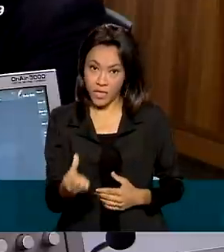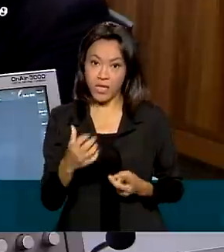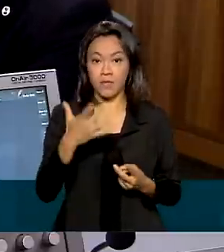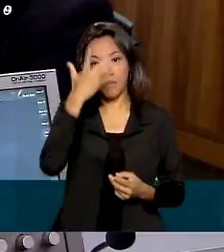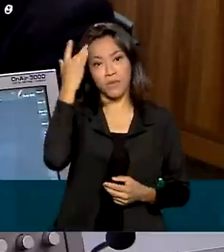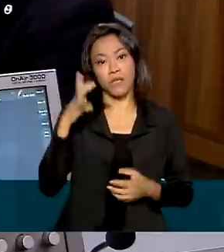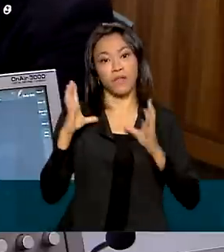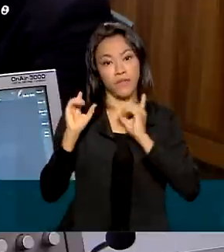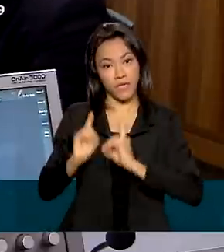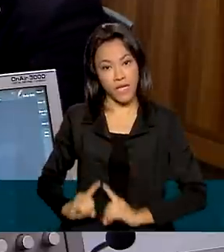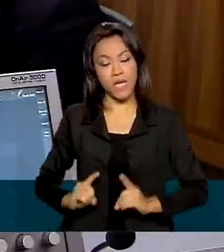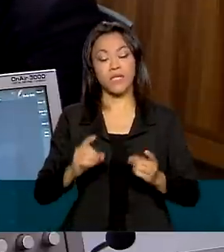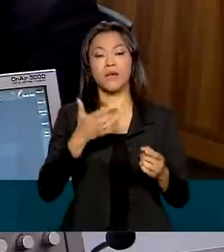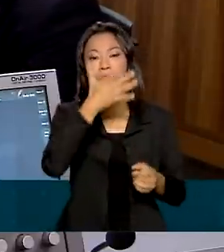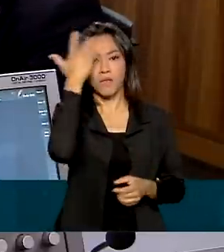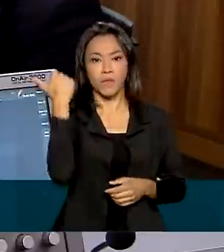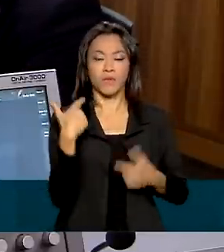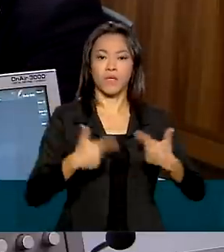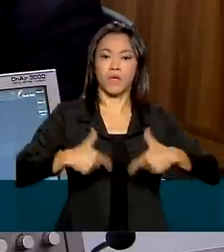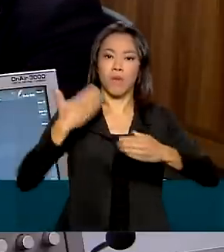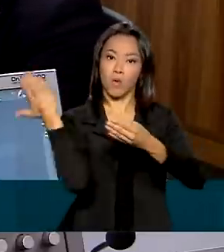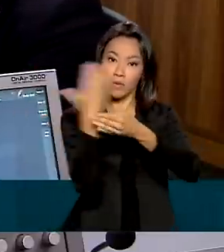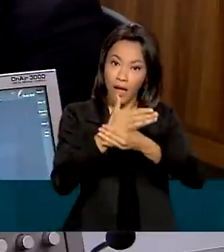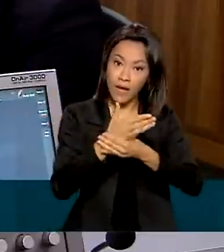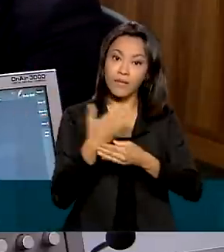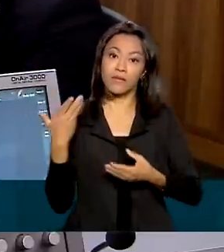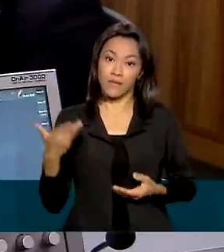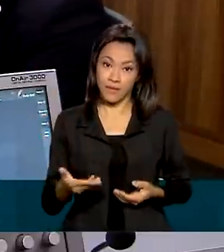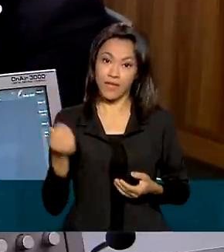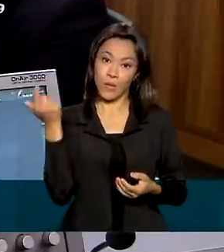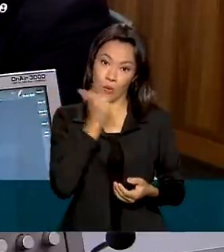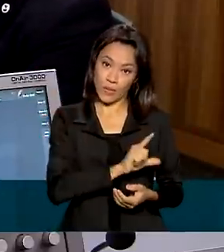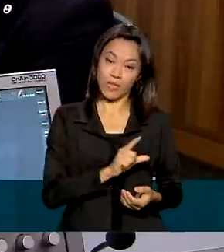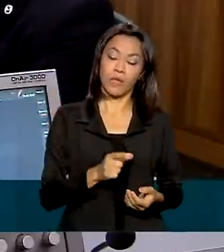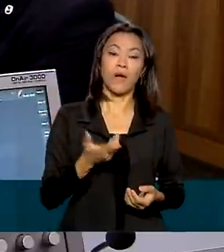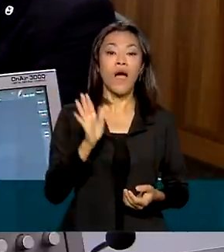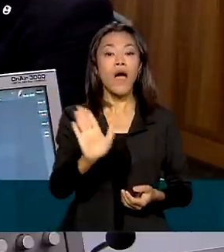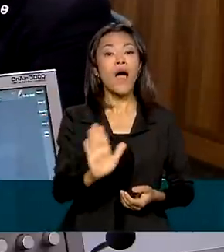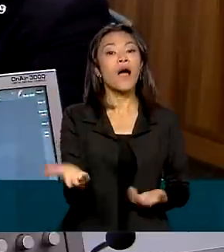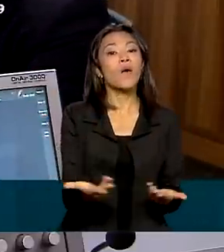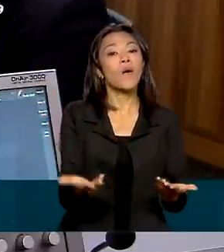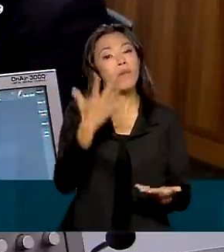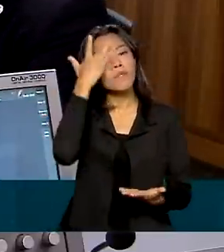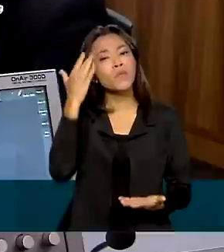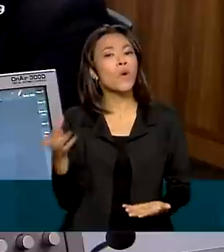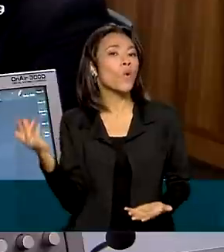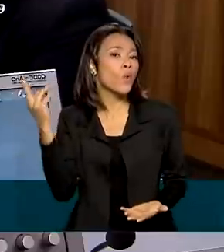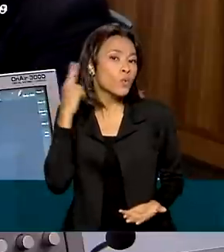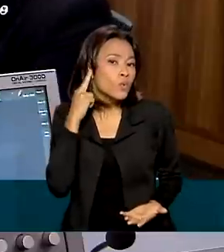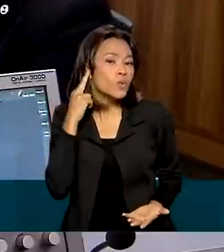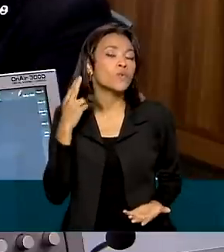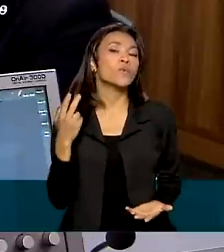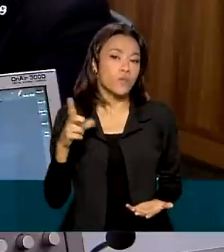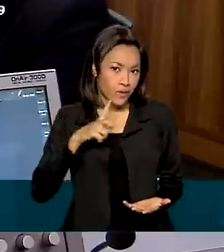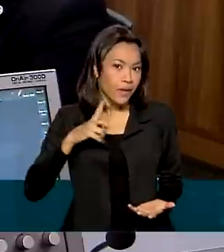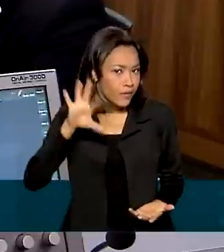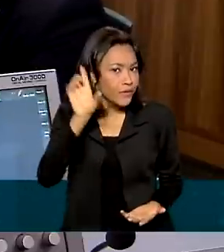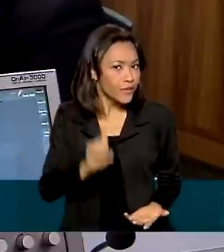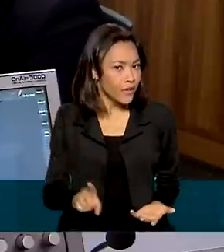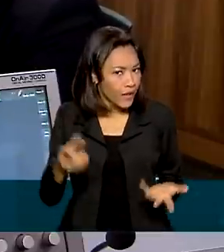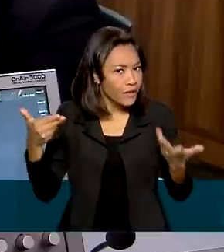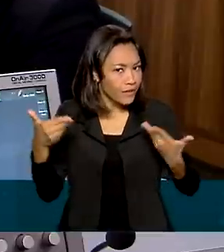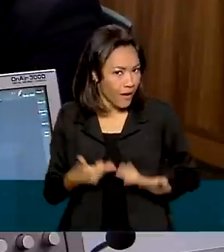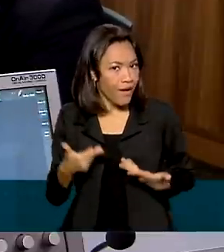deficiência taxistas São beneficiados com essa medida A novidade é que pessoas com deficiência auditiva agora também tem